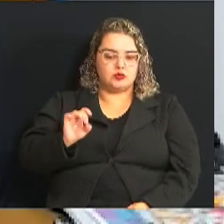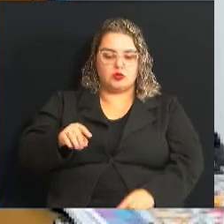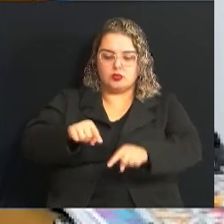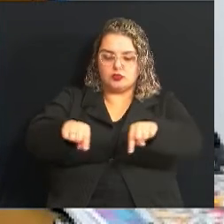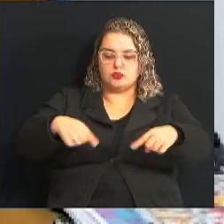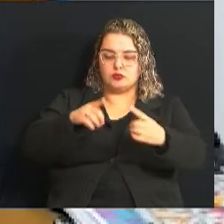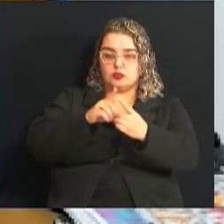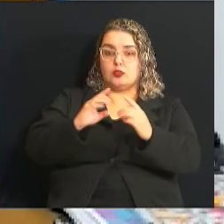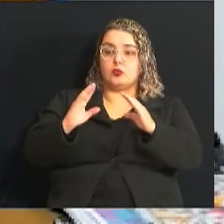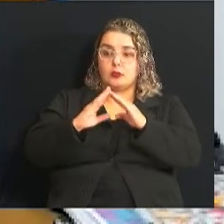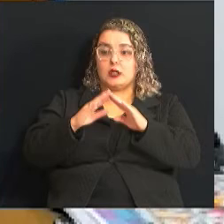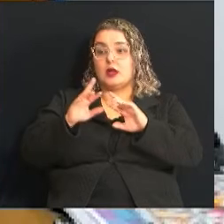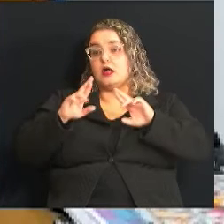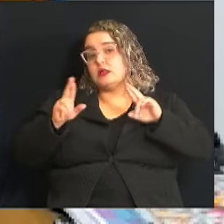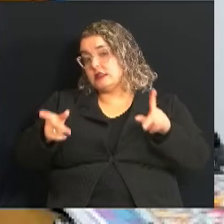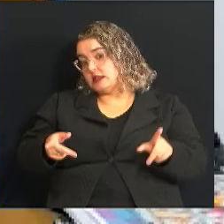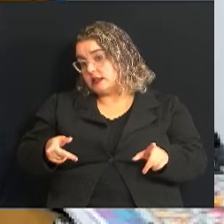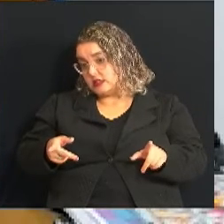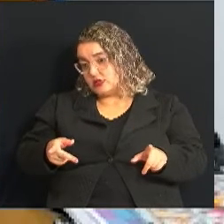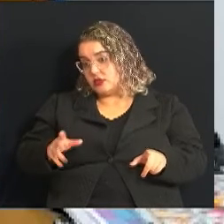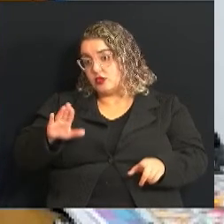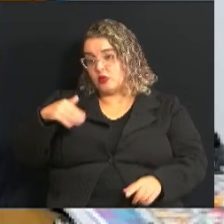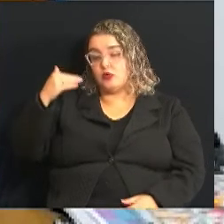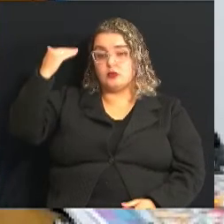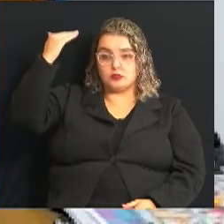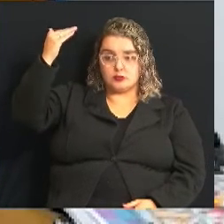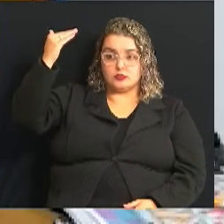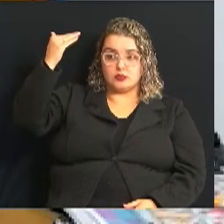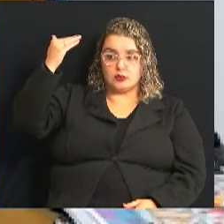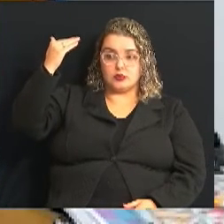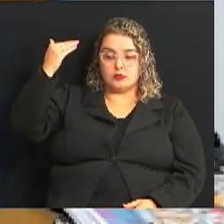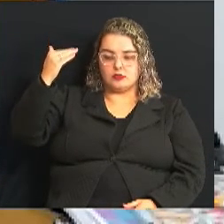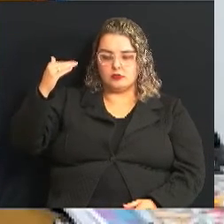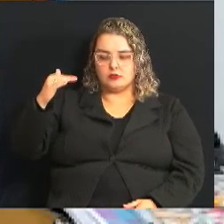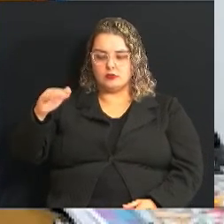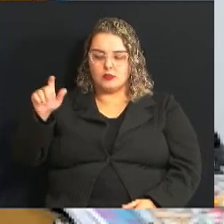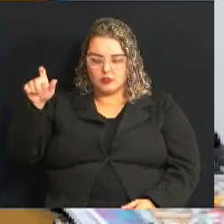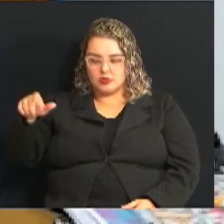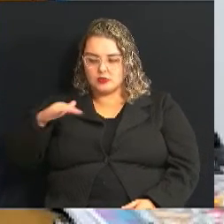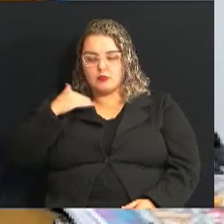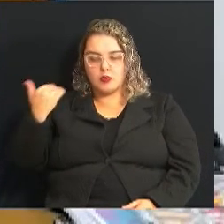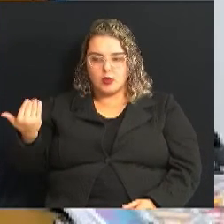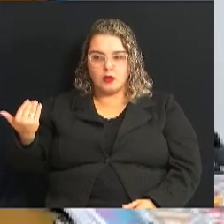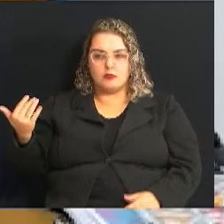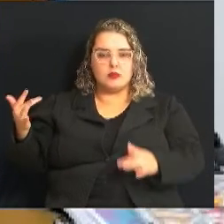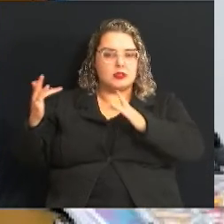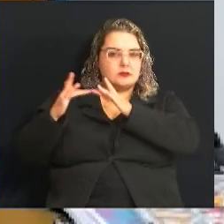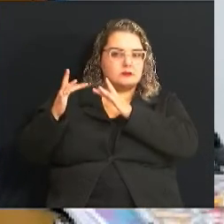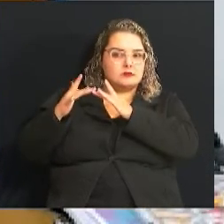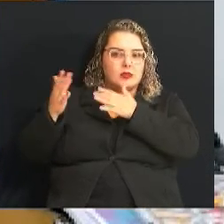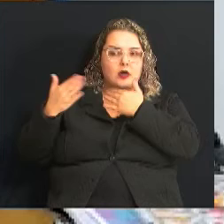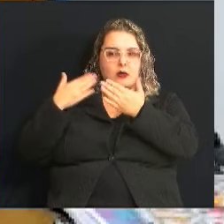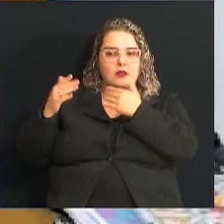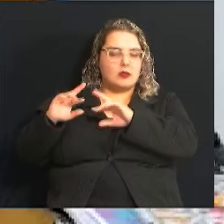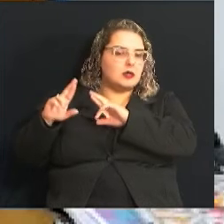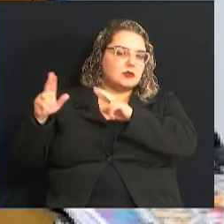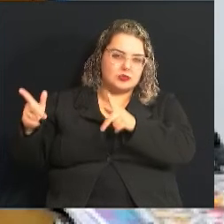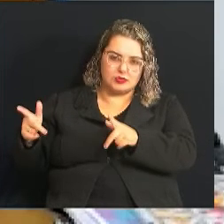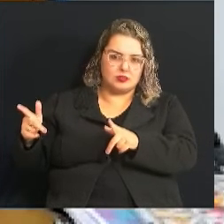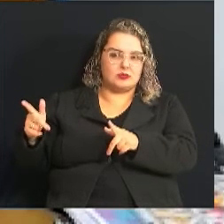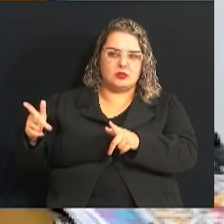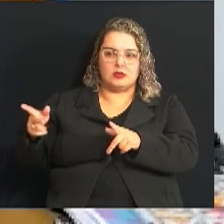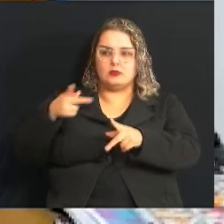é diferente quando um adulto perde alguém, ele vai ter um tipo de contato, de conversa com outra pessoa para falar